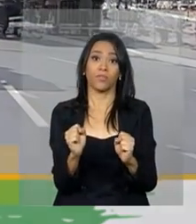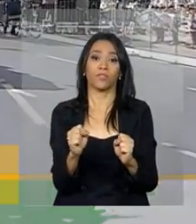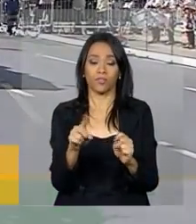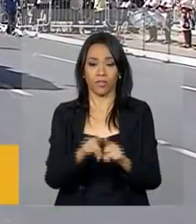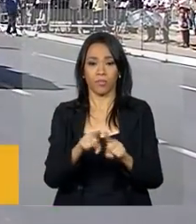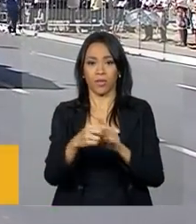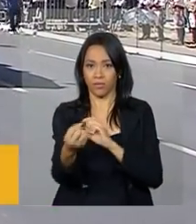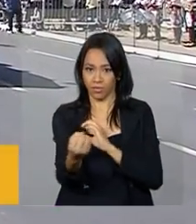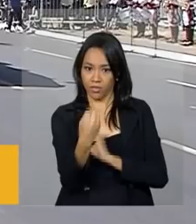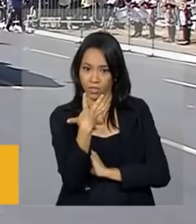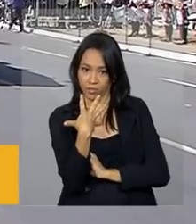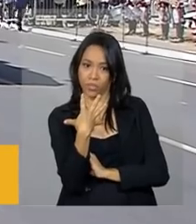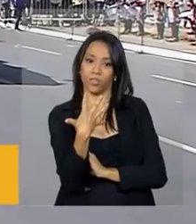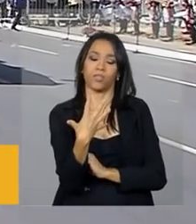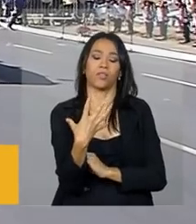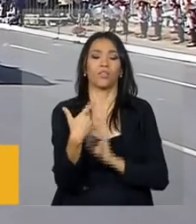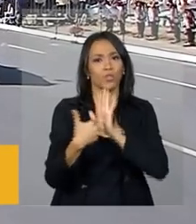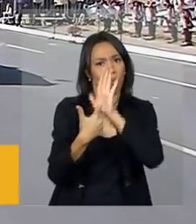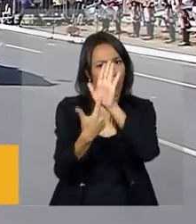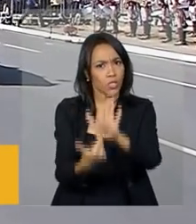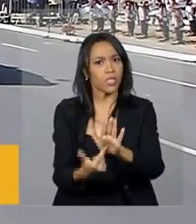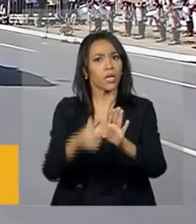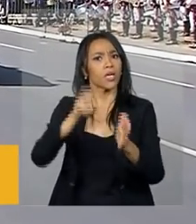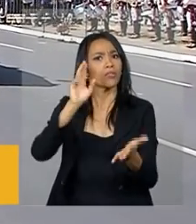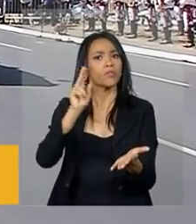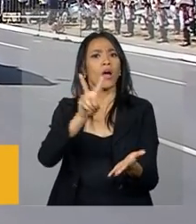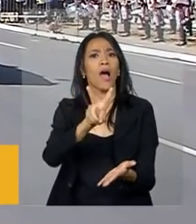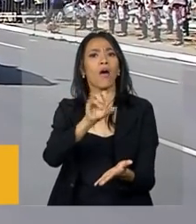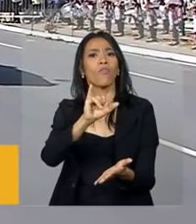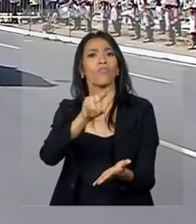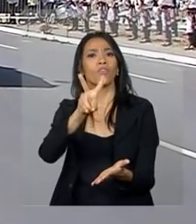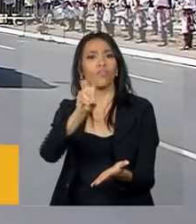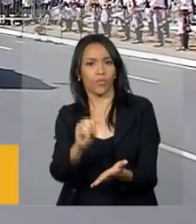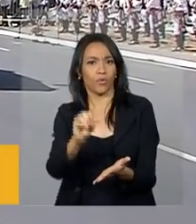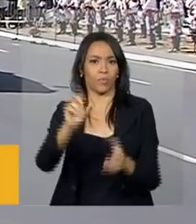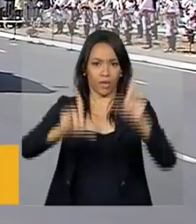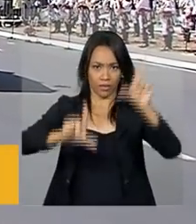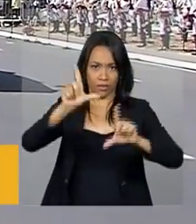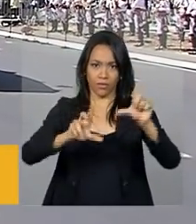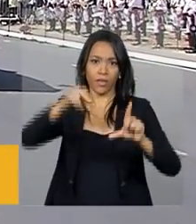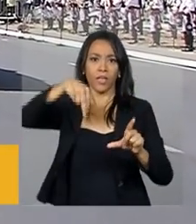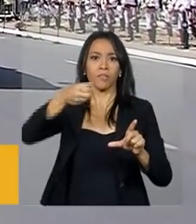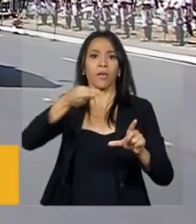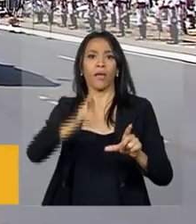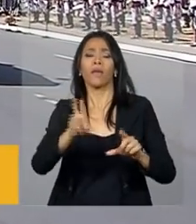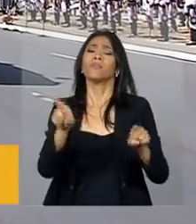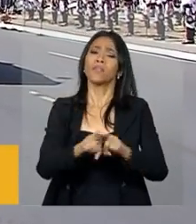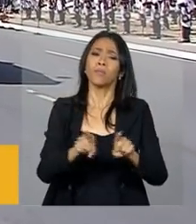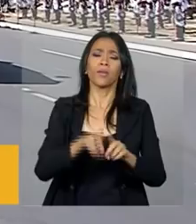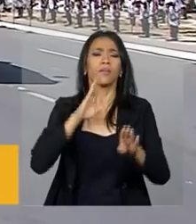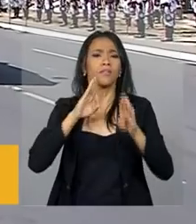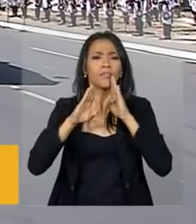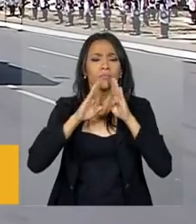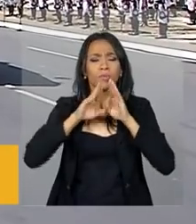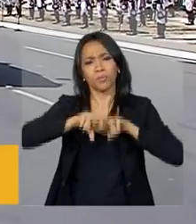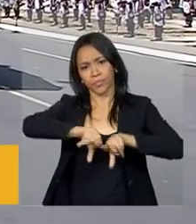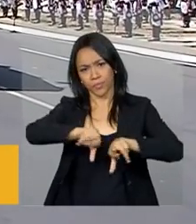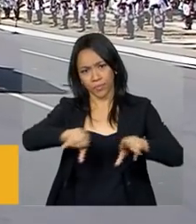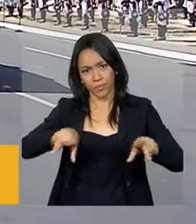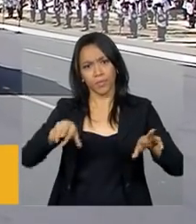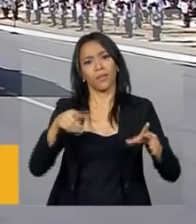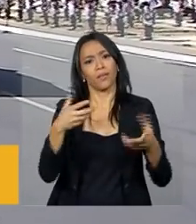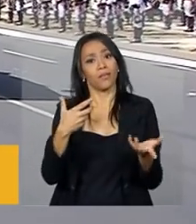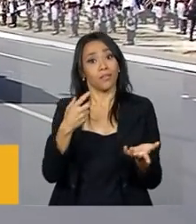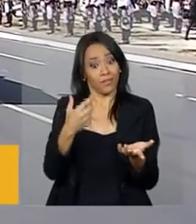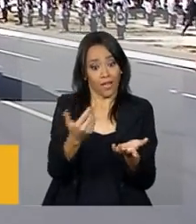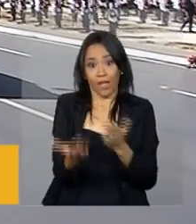estamos transmitindo ao vivo esse desfile pela TVNBR e pelo Facebook. As redes sociais e os equipamentos, o smartphone,